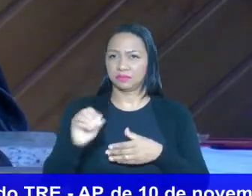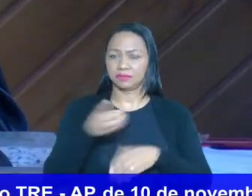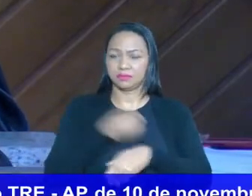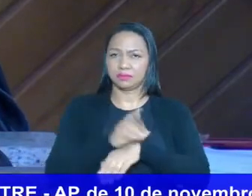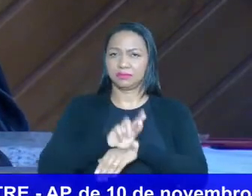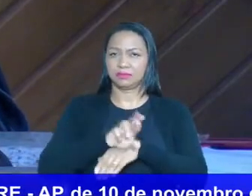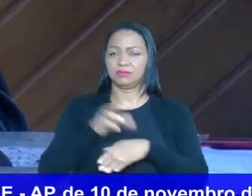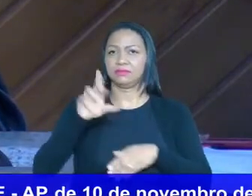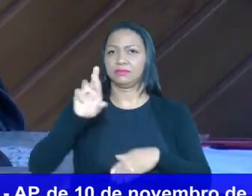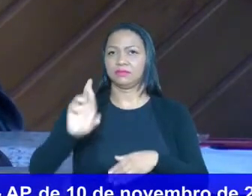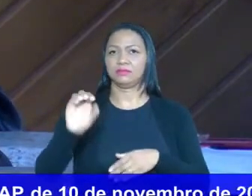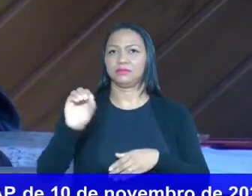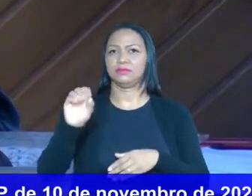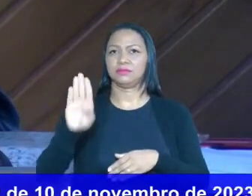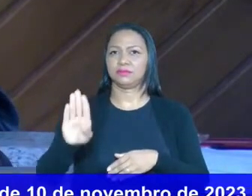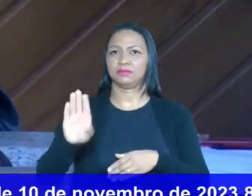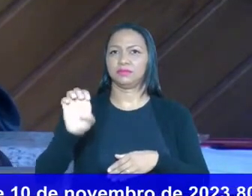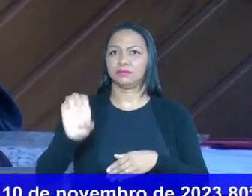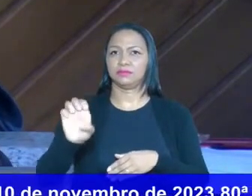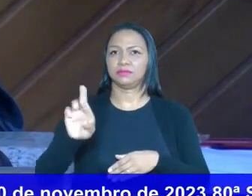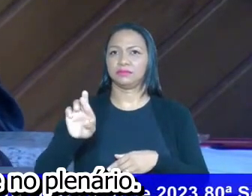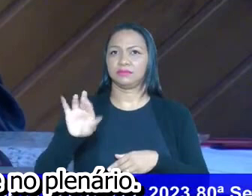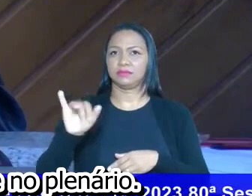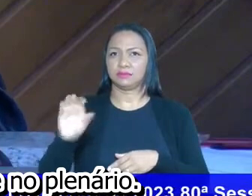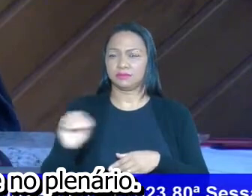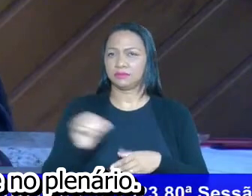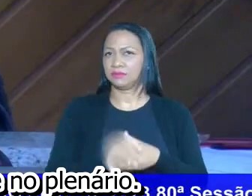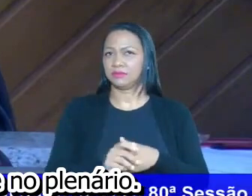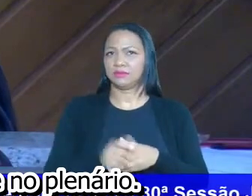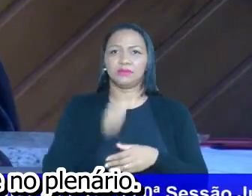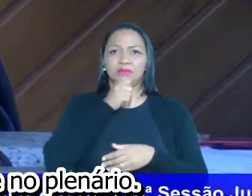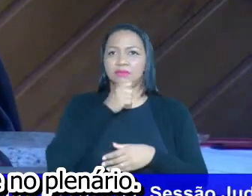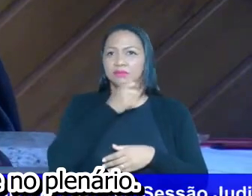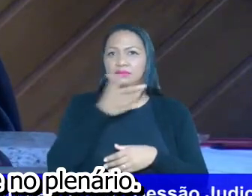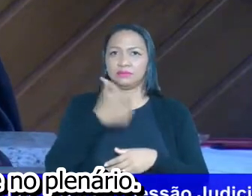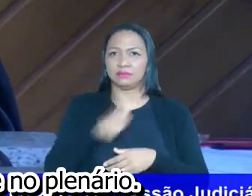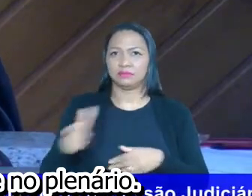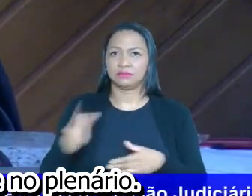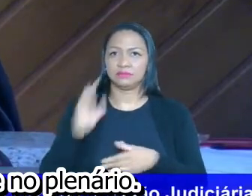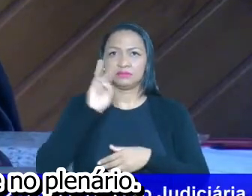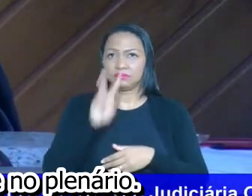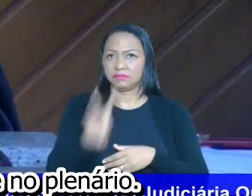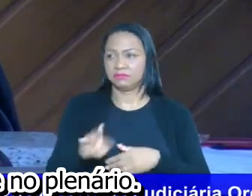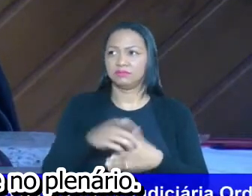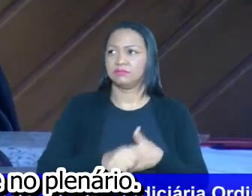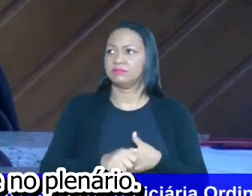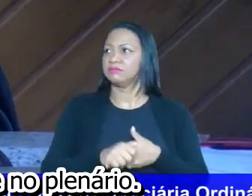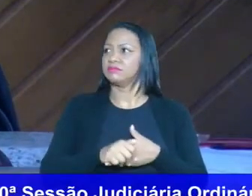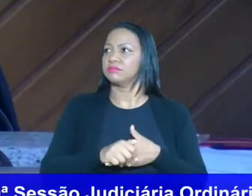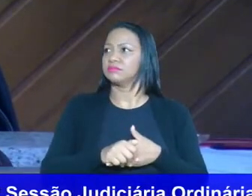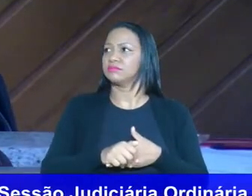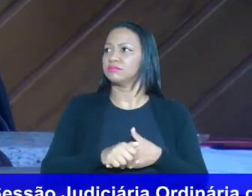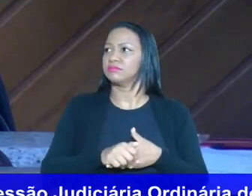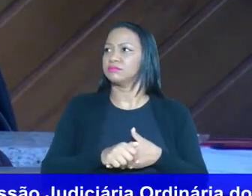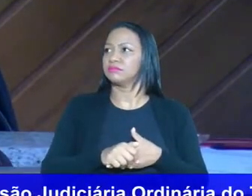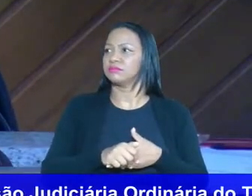Doutor Robério Abdon, não estão na sala, não estou vendo. Estão também aqui presente no plenário.